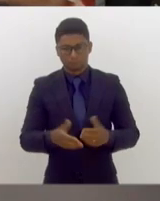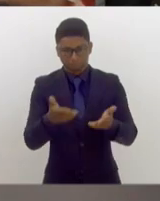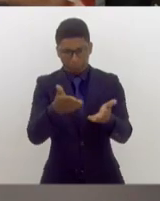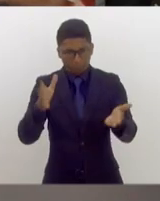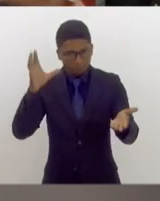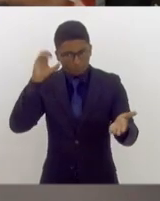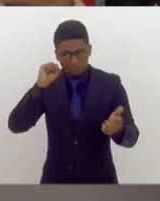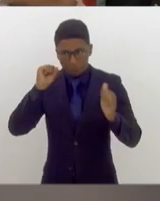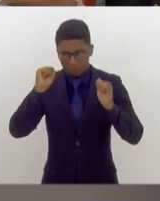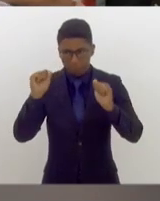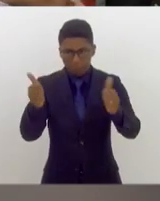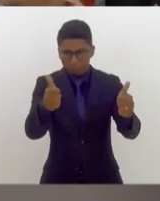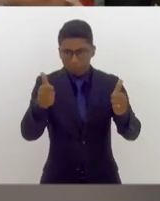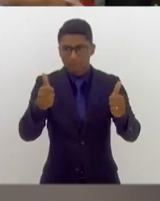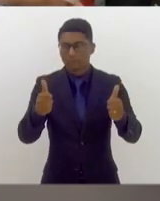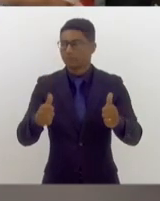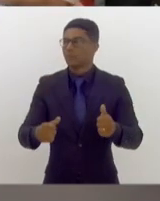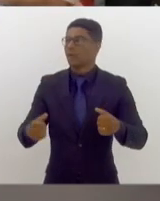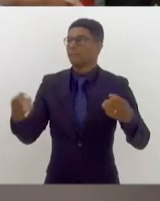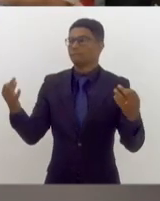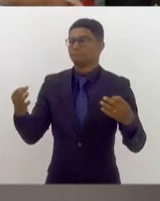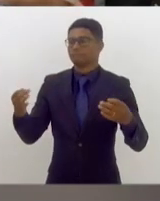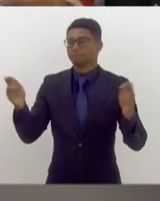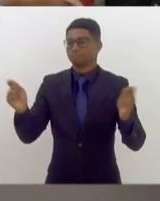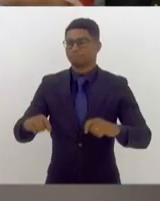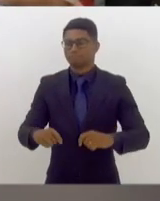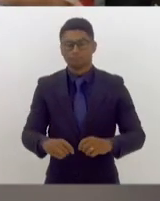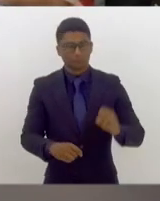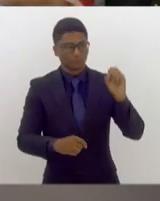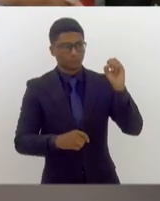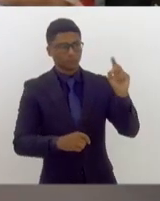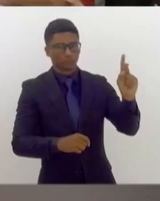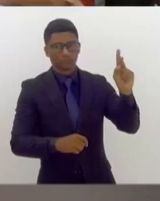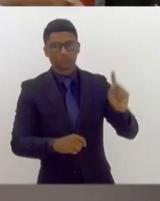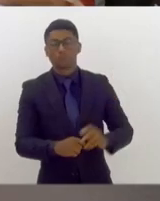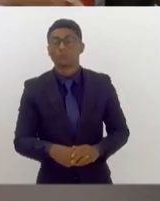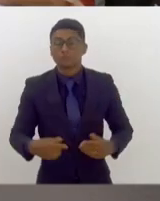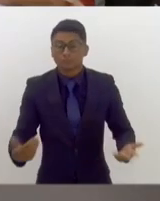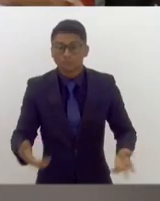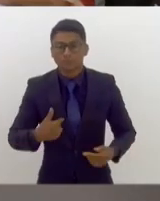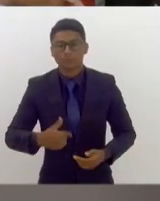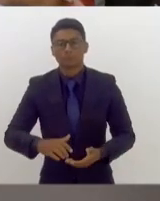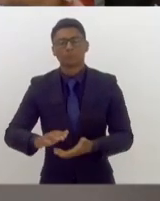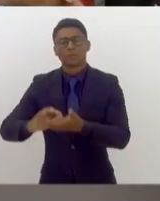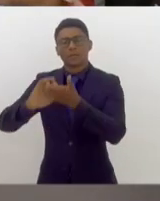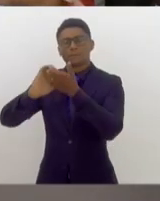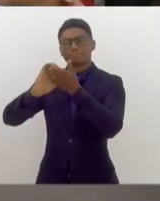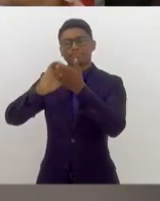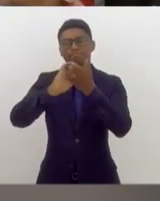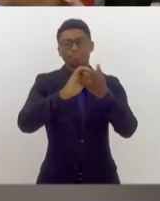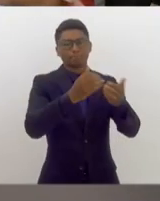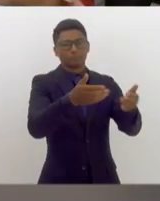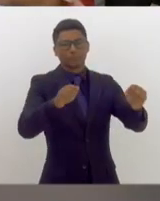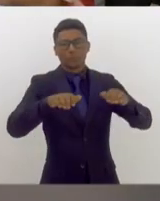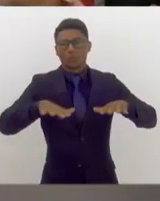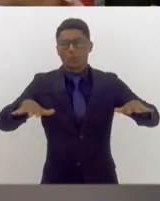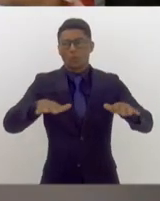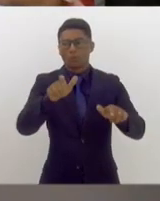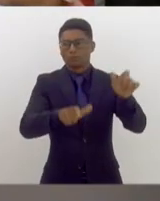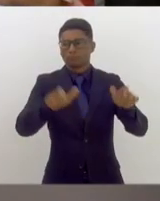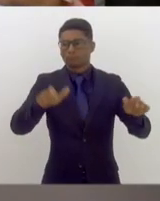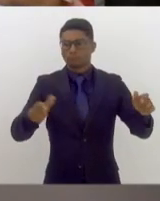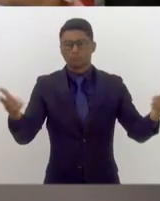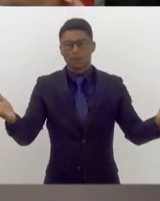bem? Perfeitamente. Ok, eu quero saudar a todos e todas presentes